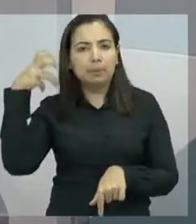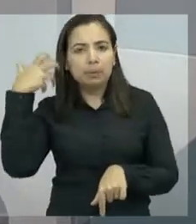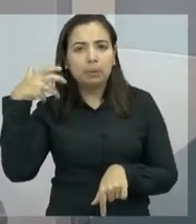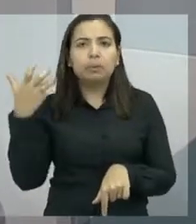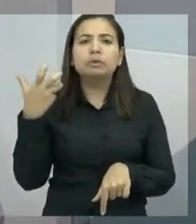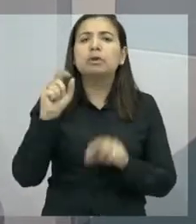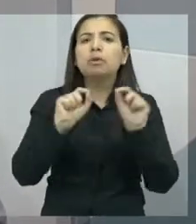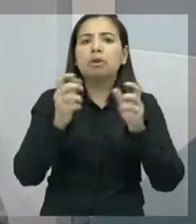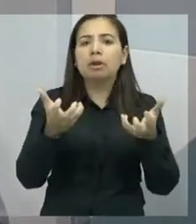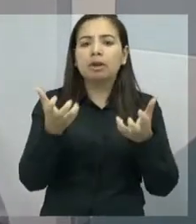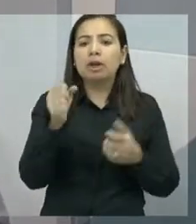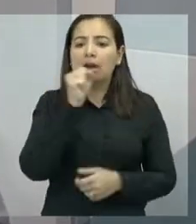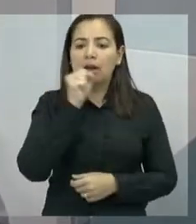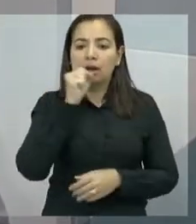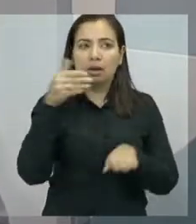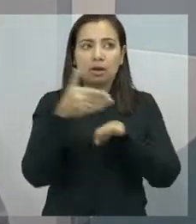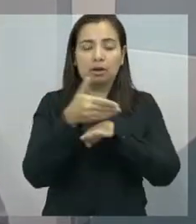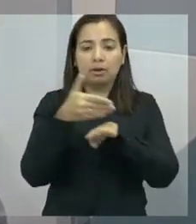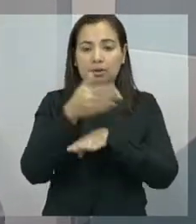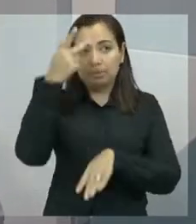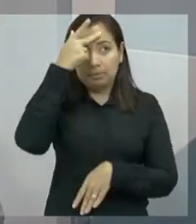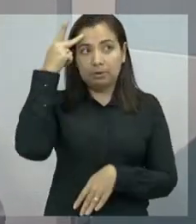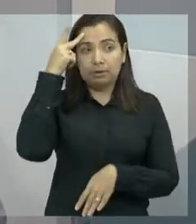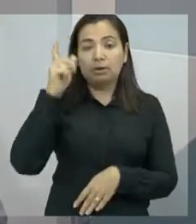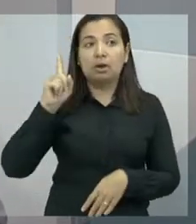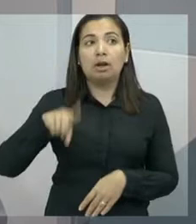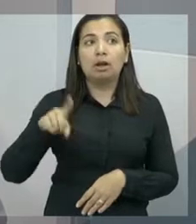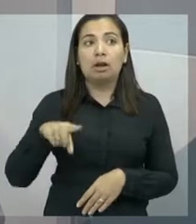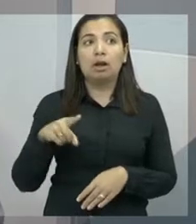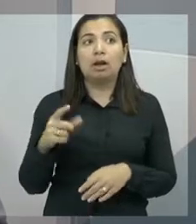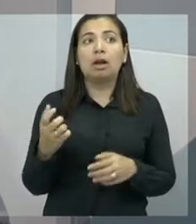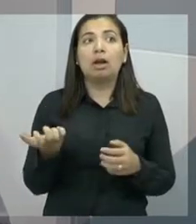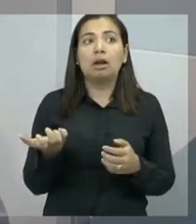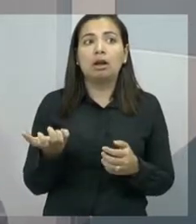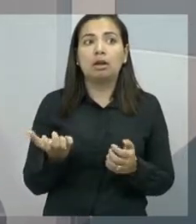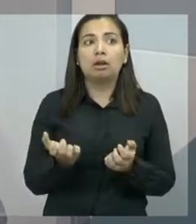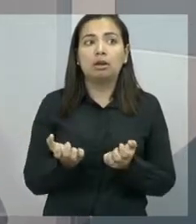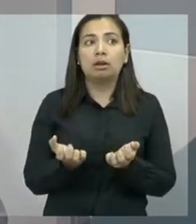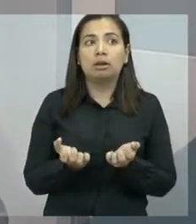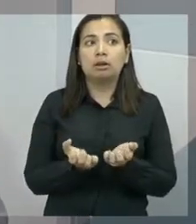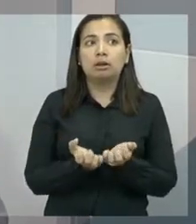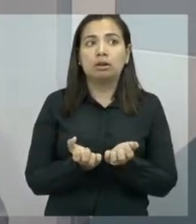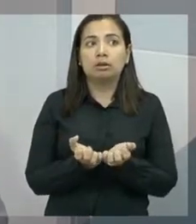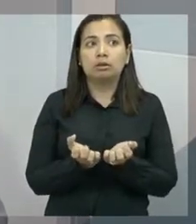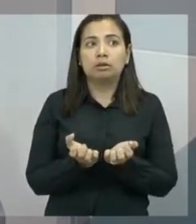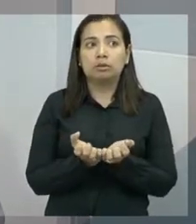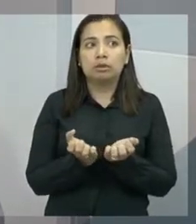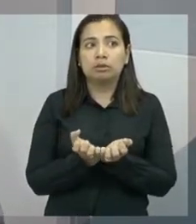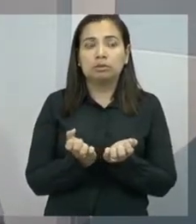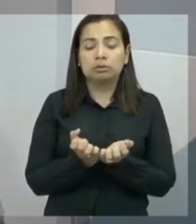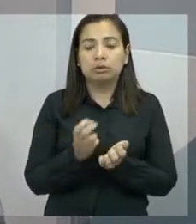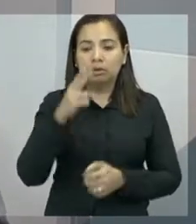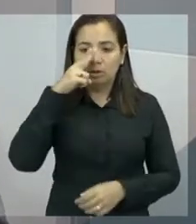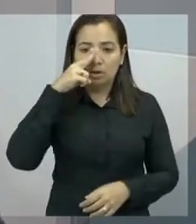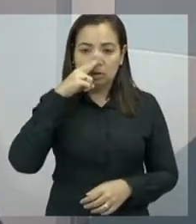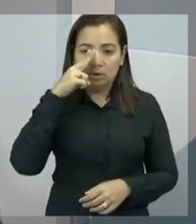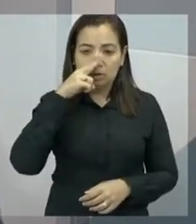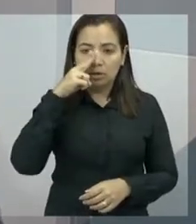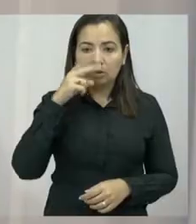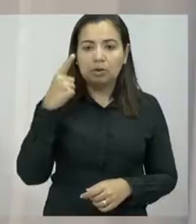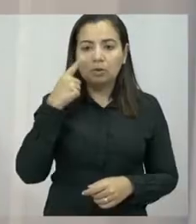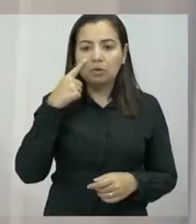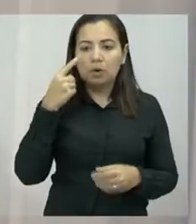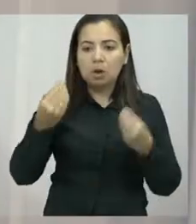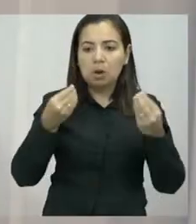novos talentos. É um evento evangélico, mas está aberto a todas as pessoas que queiram participar. Eu vou conversar